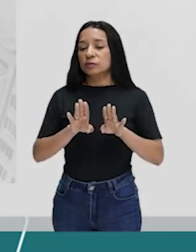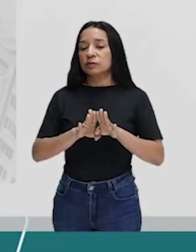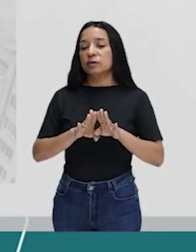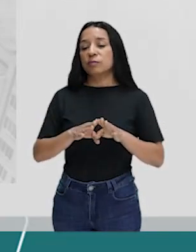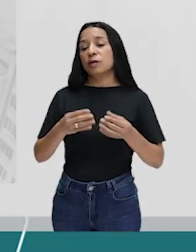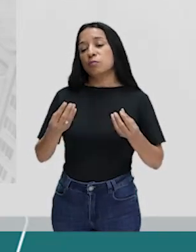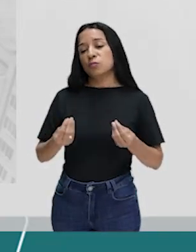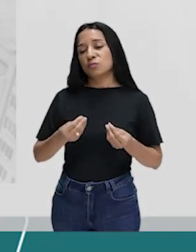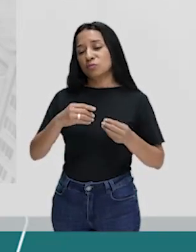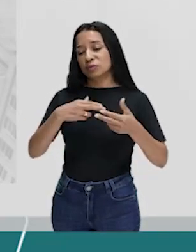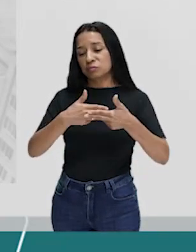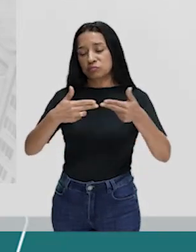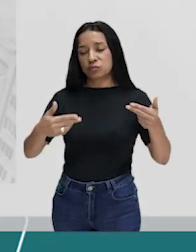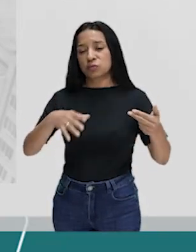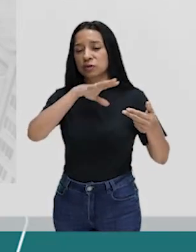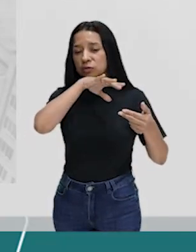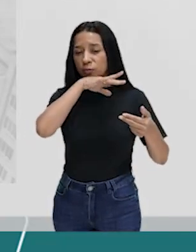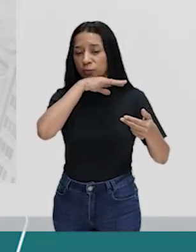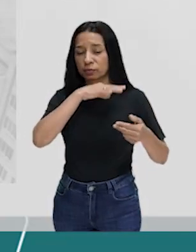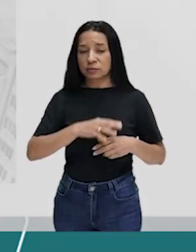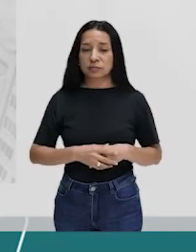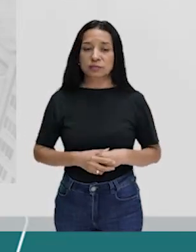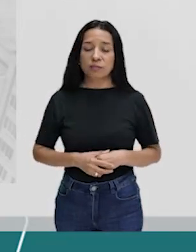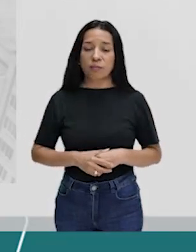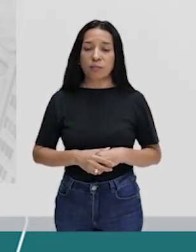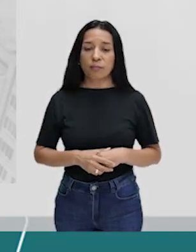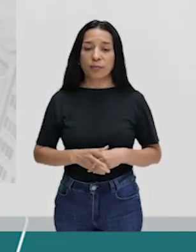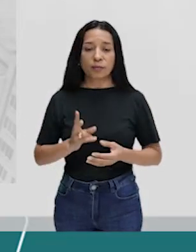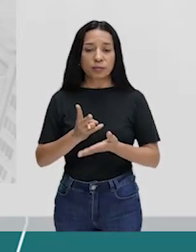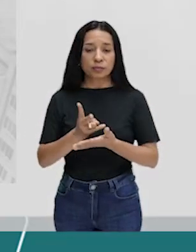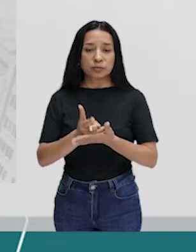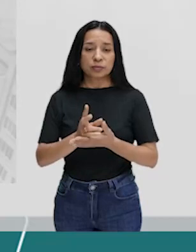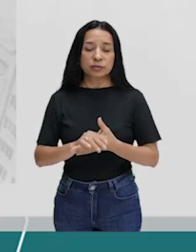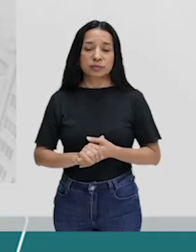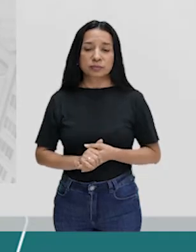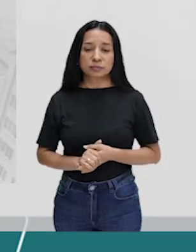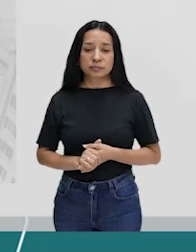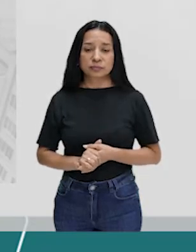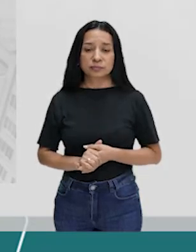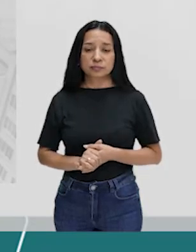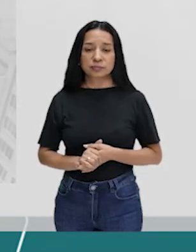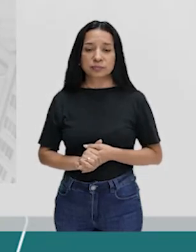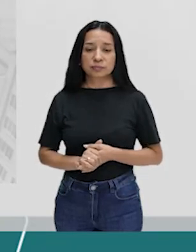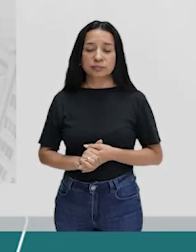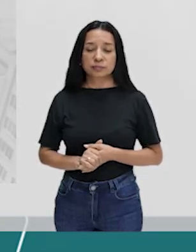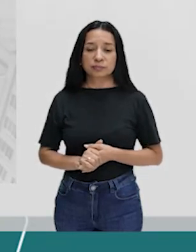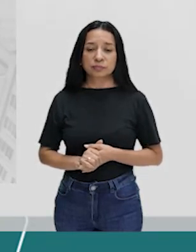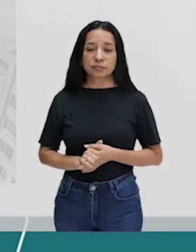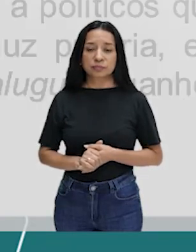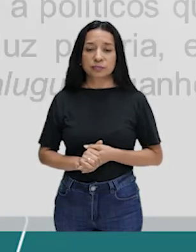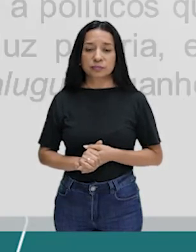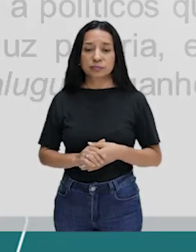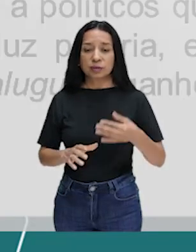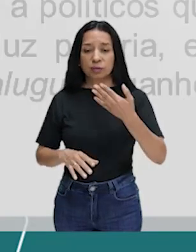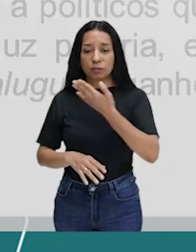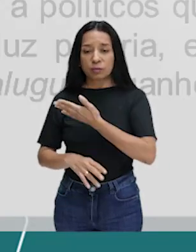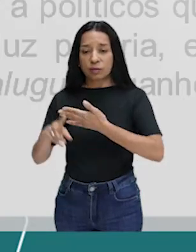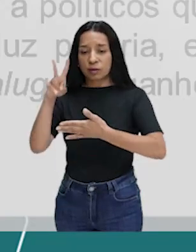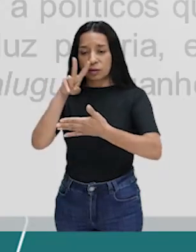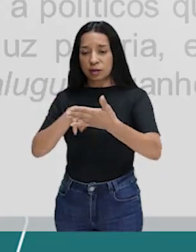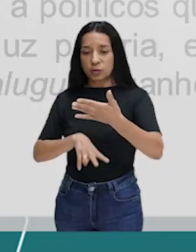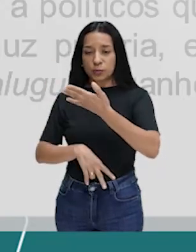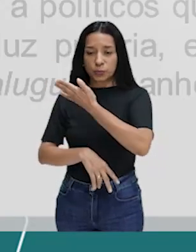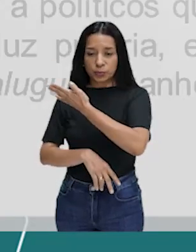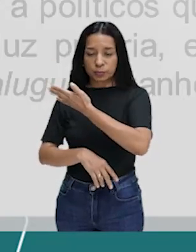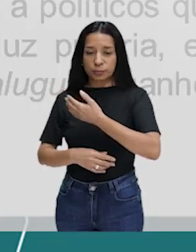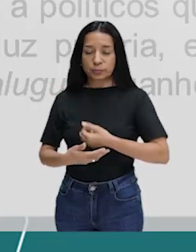gente tem acompanhado. Continuando. A lua, tal qual a dona de um